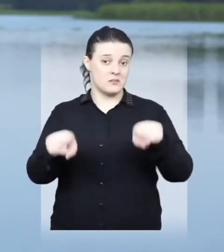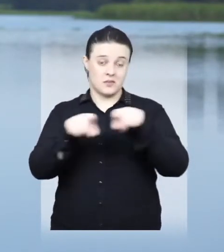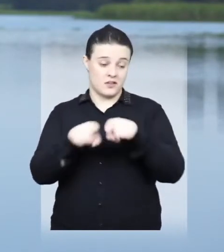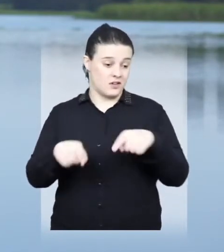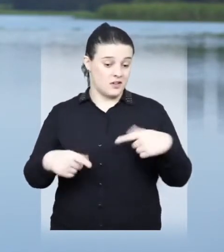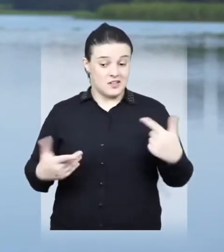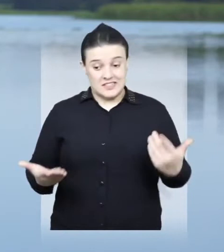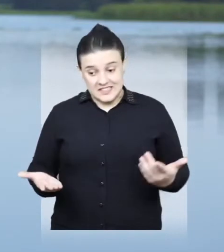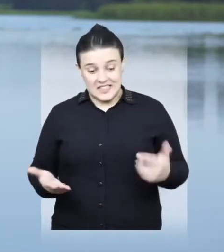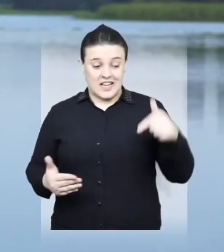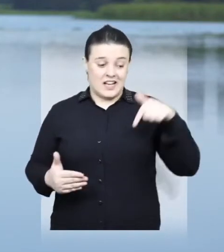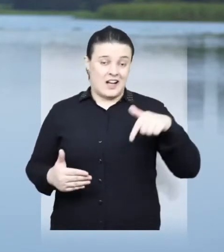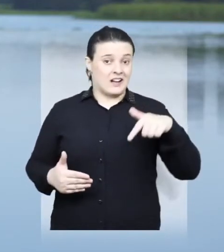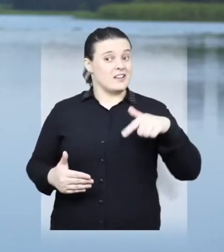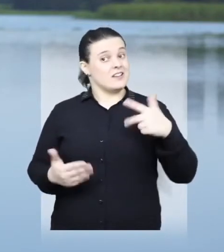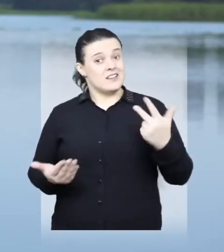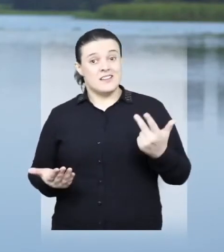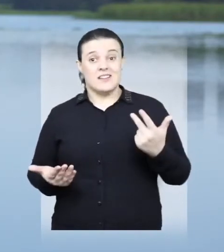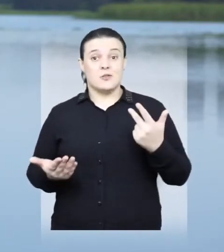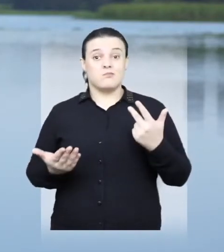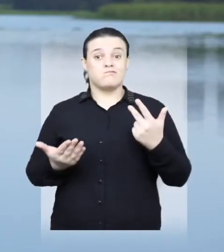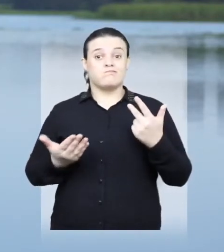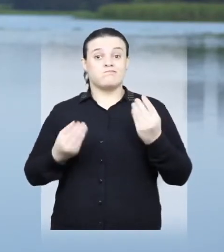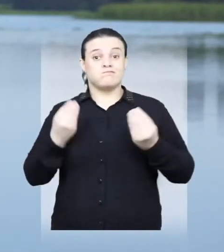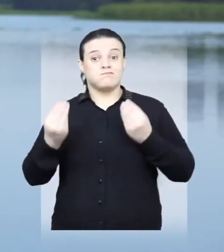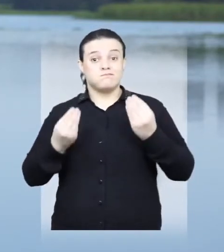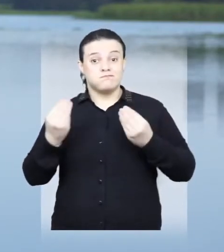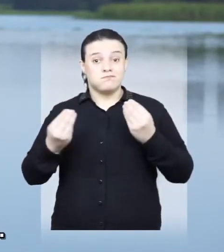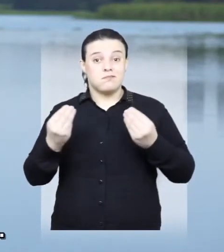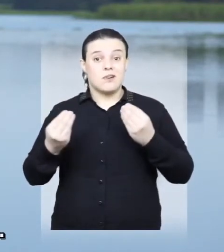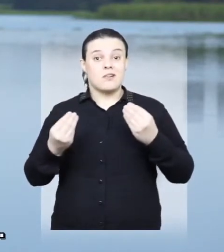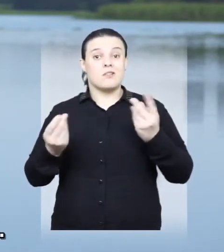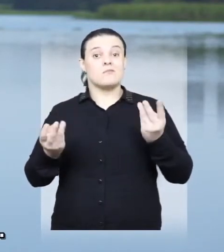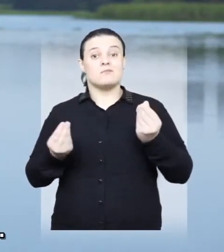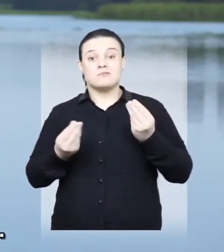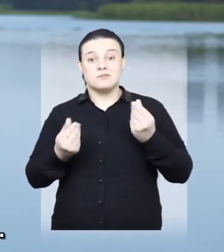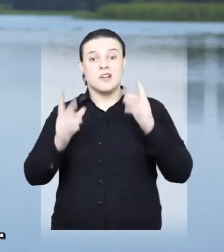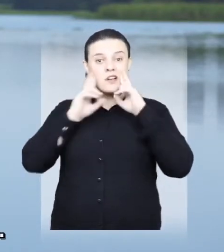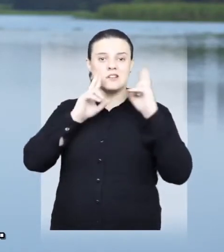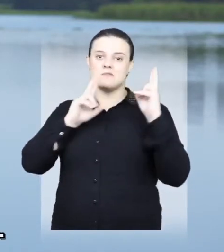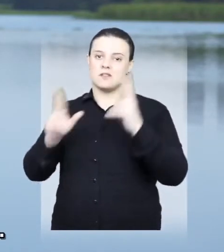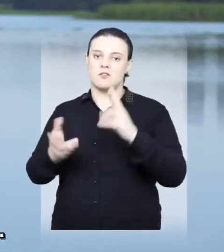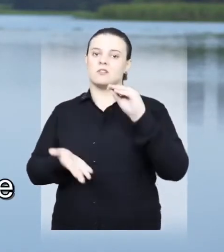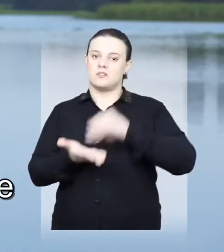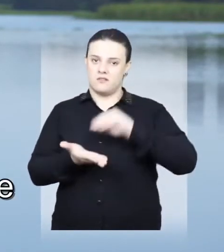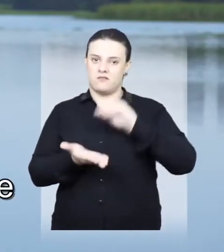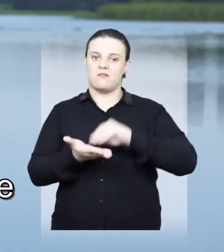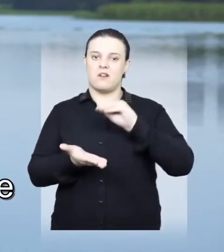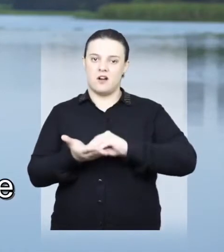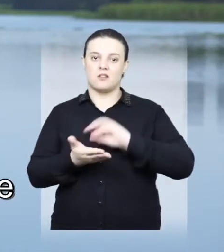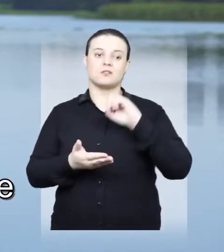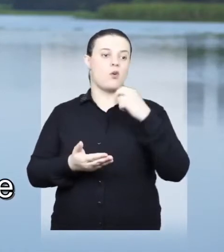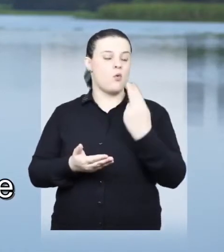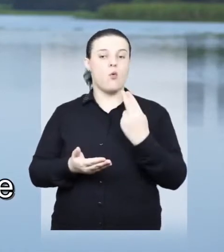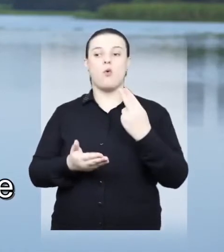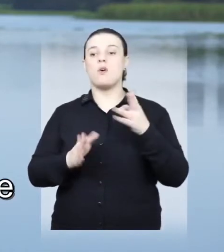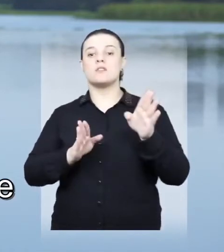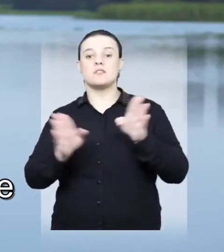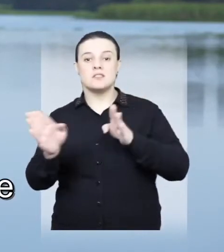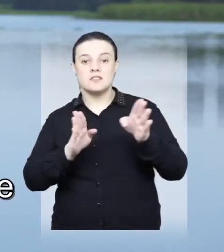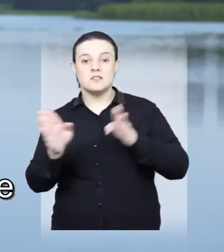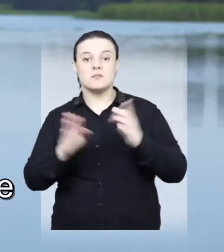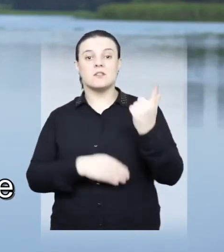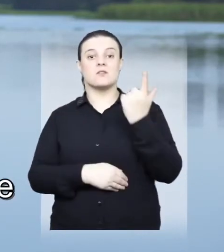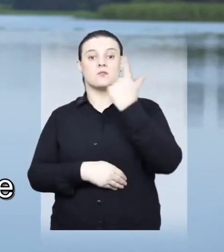é algo que eu possa dizer é uma acessibilidade respeitosa. É uma acessibilidade que